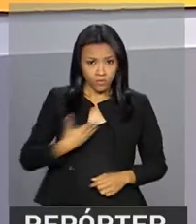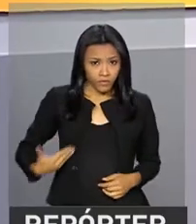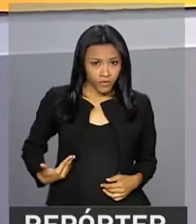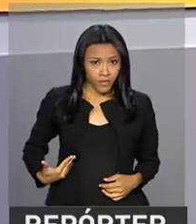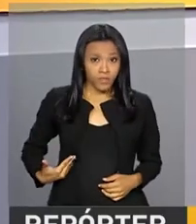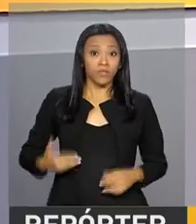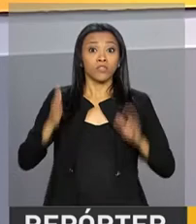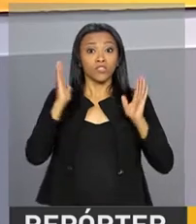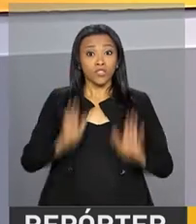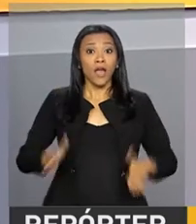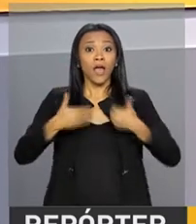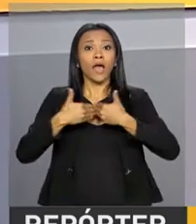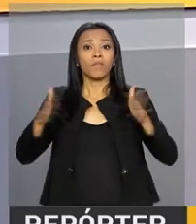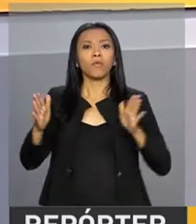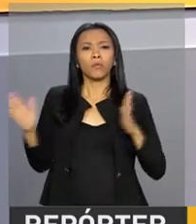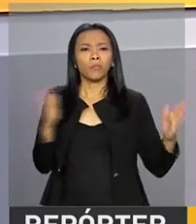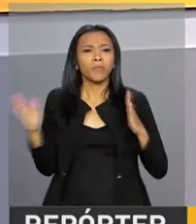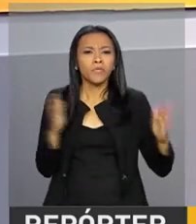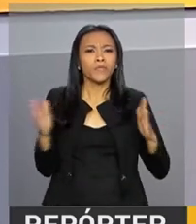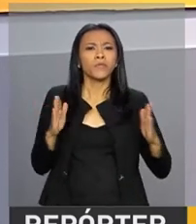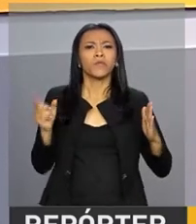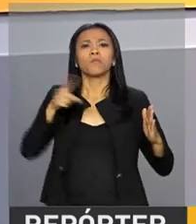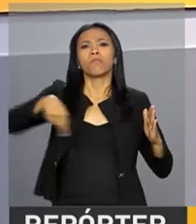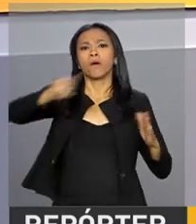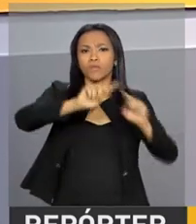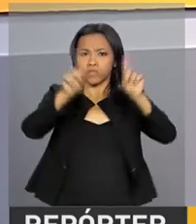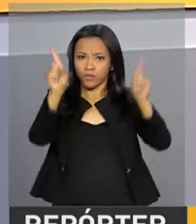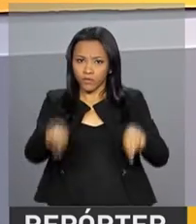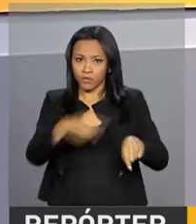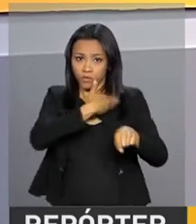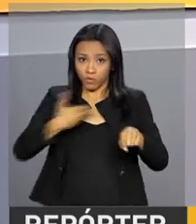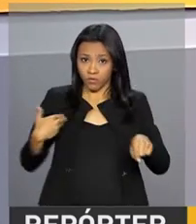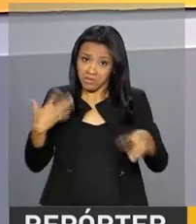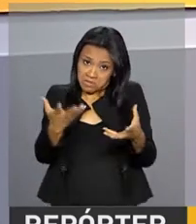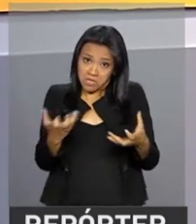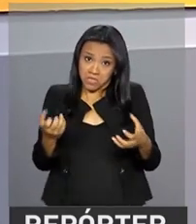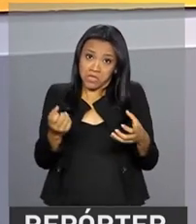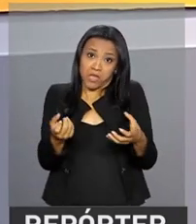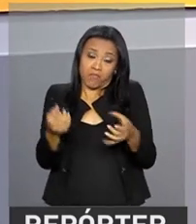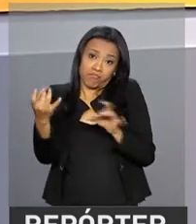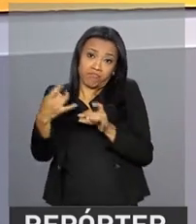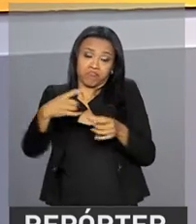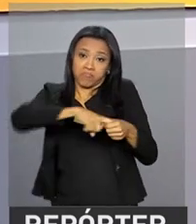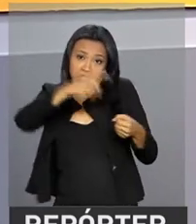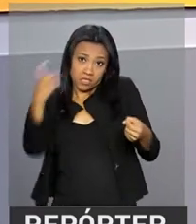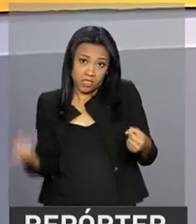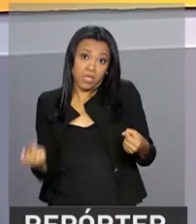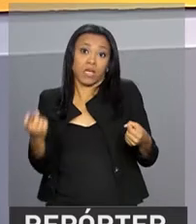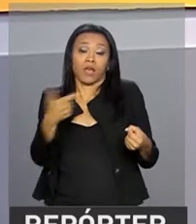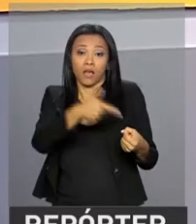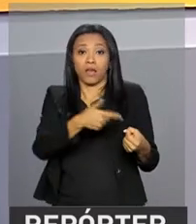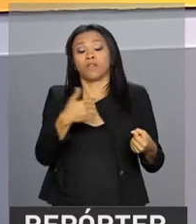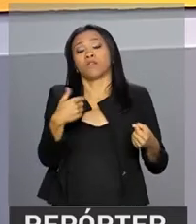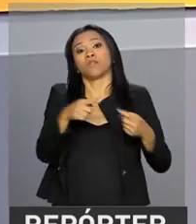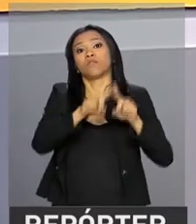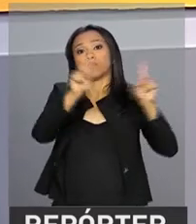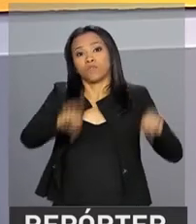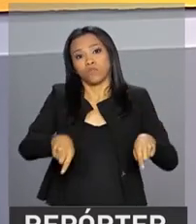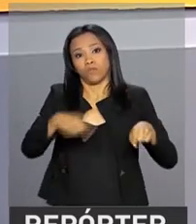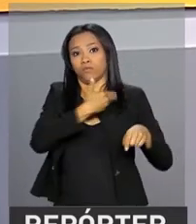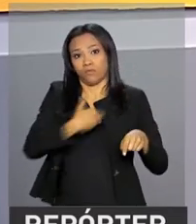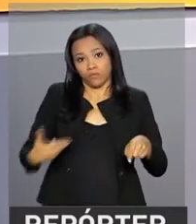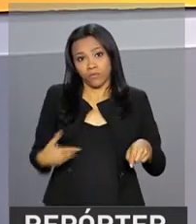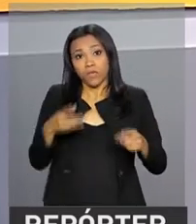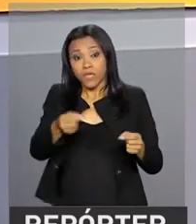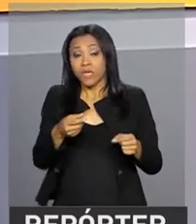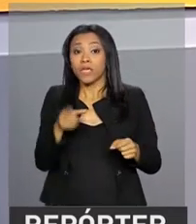abriu prazo para adesão de servidores públicos ao programa de desligamento voluntário pdv os funcionários que optarem